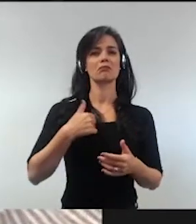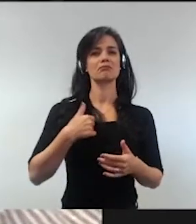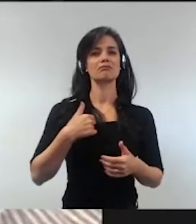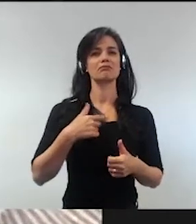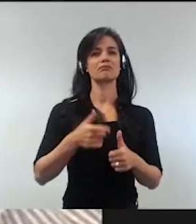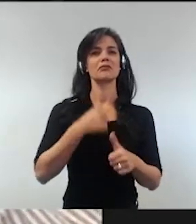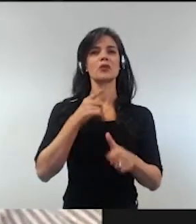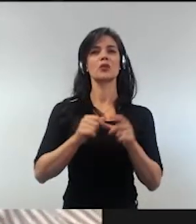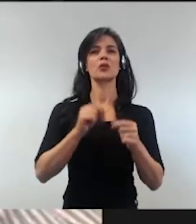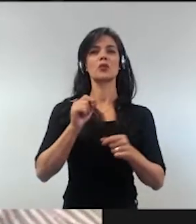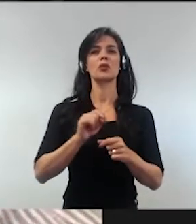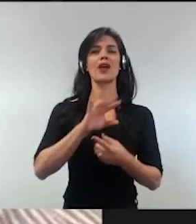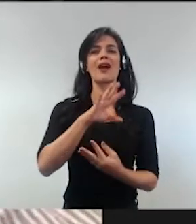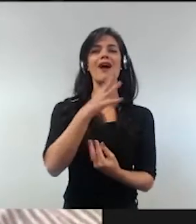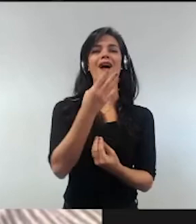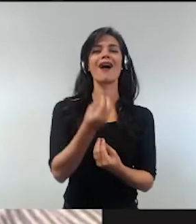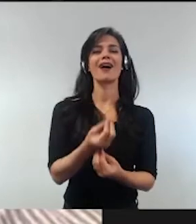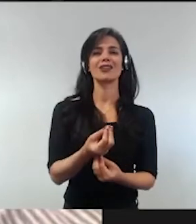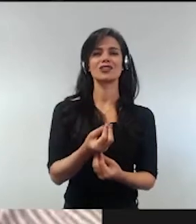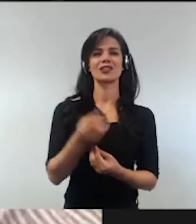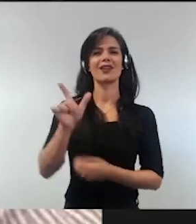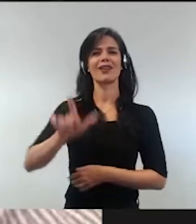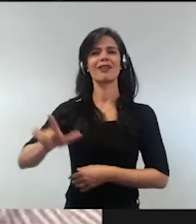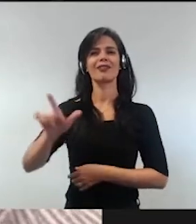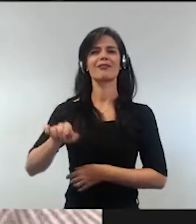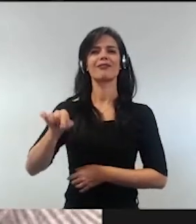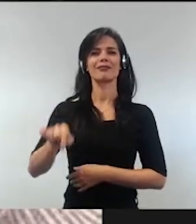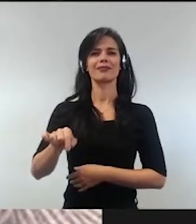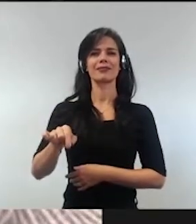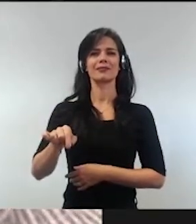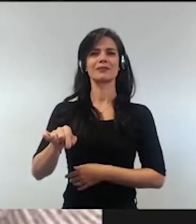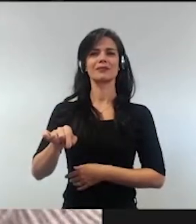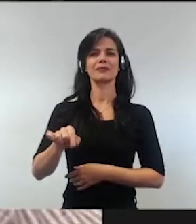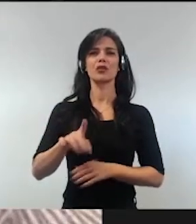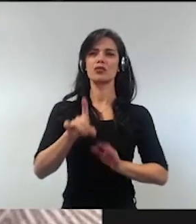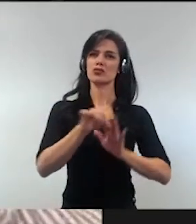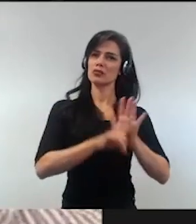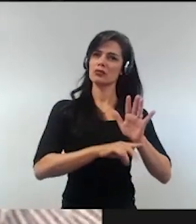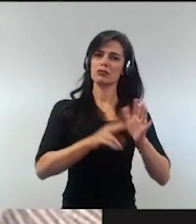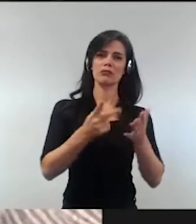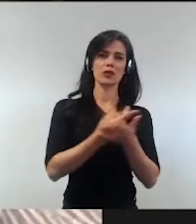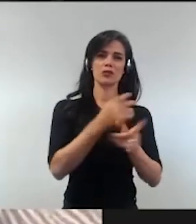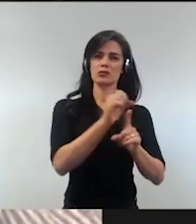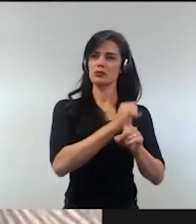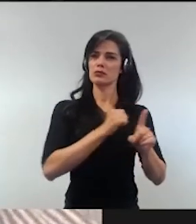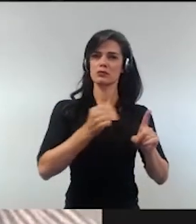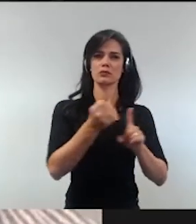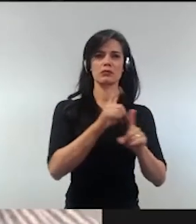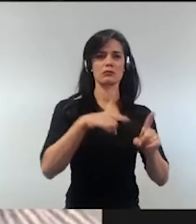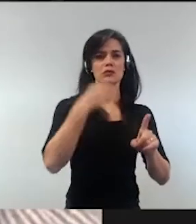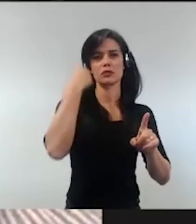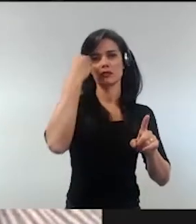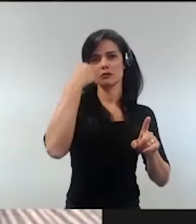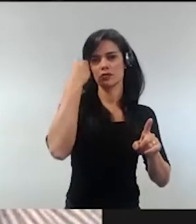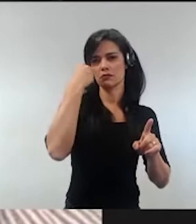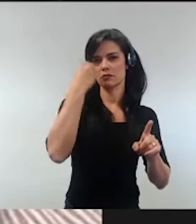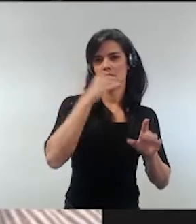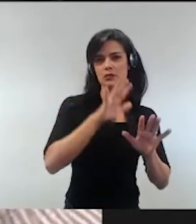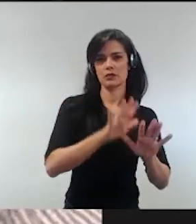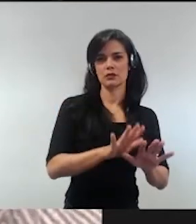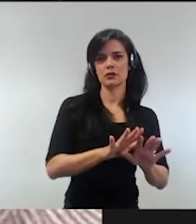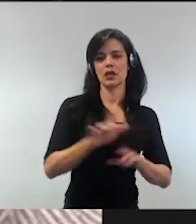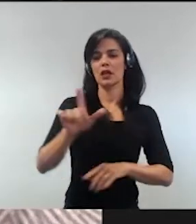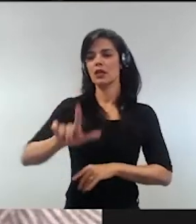não? Pelo menos em relação à literatura. O direito é um fato social, todos nós vivemos.